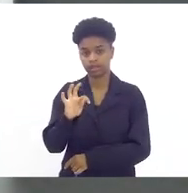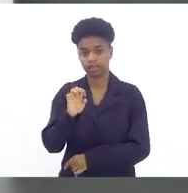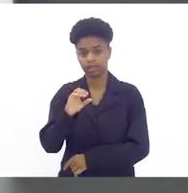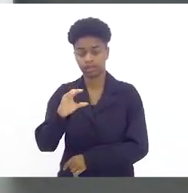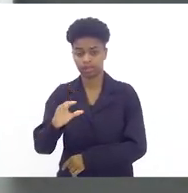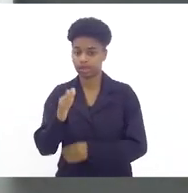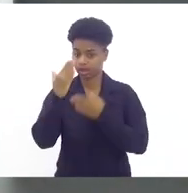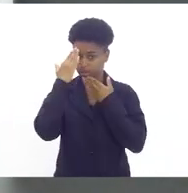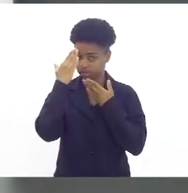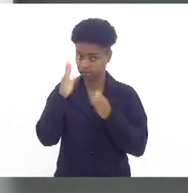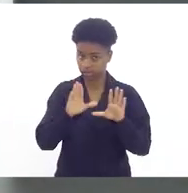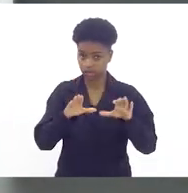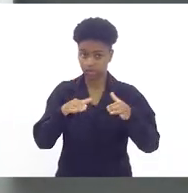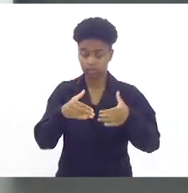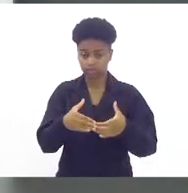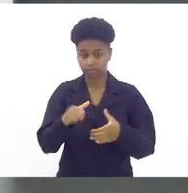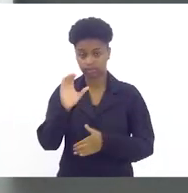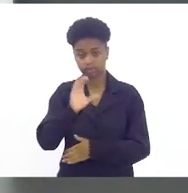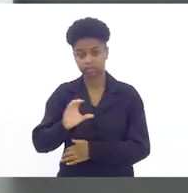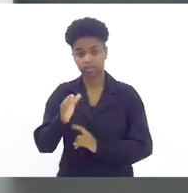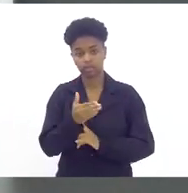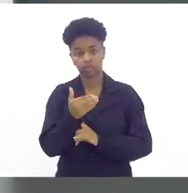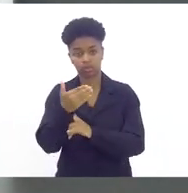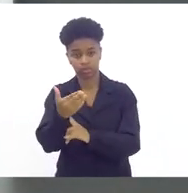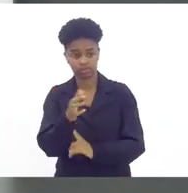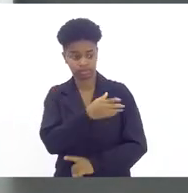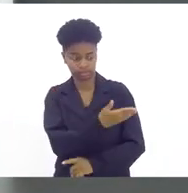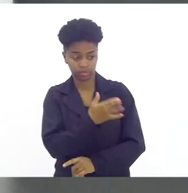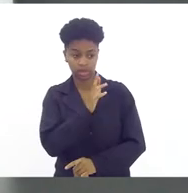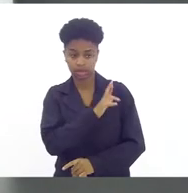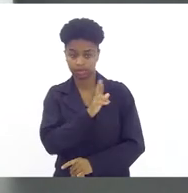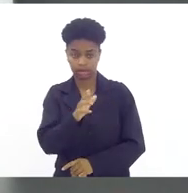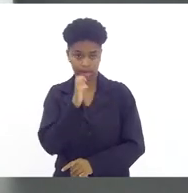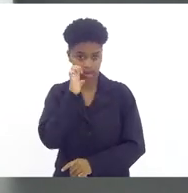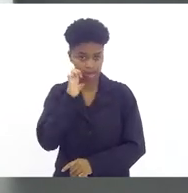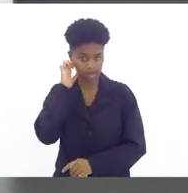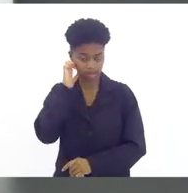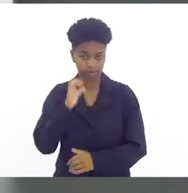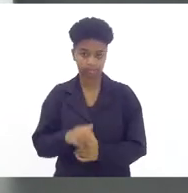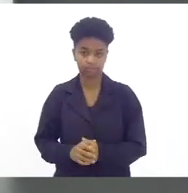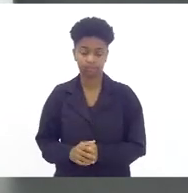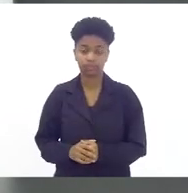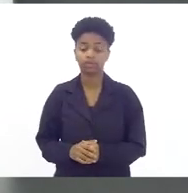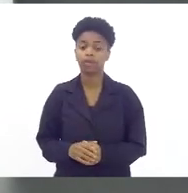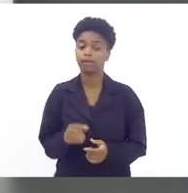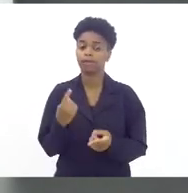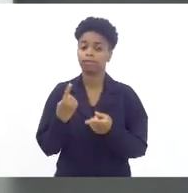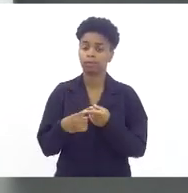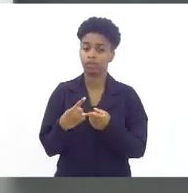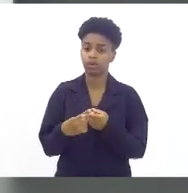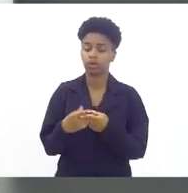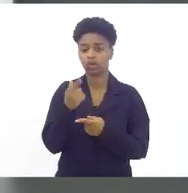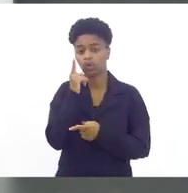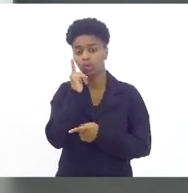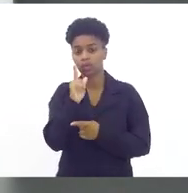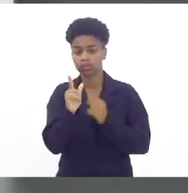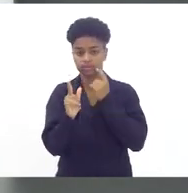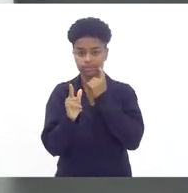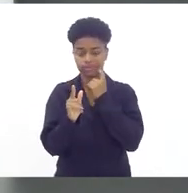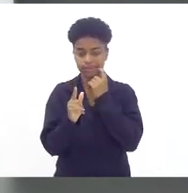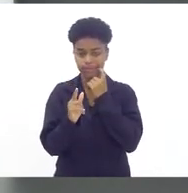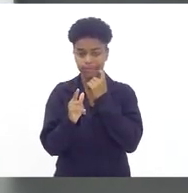tecnologia na pessoa da deputada Érica takmoto por poder da voz